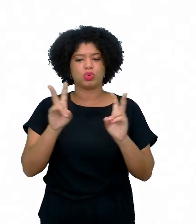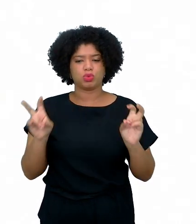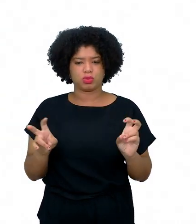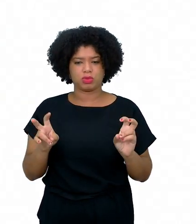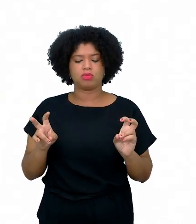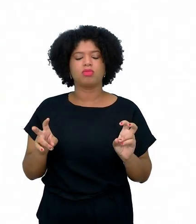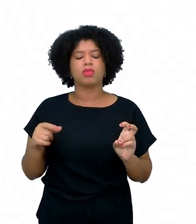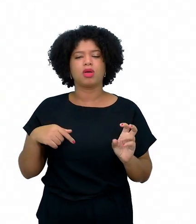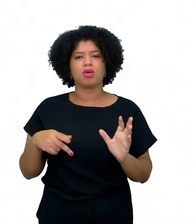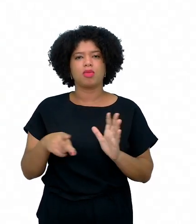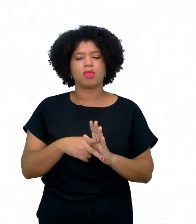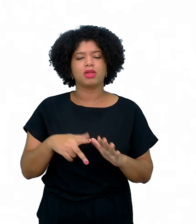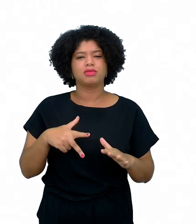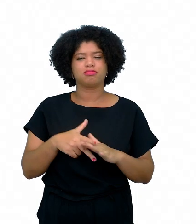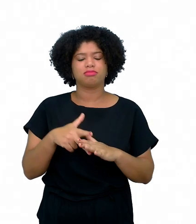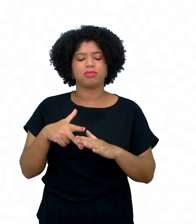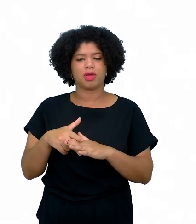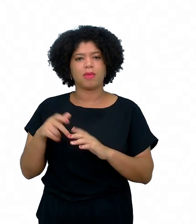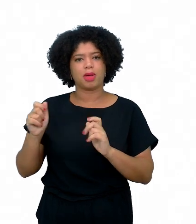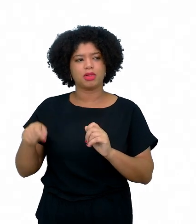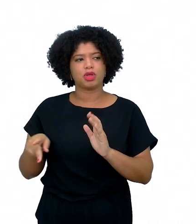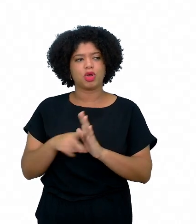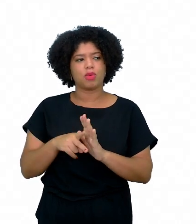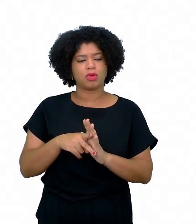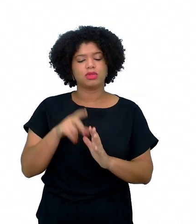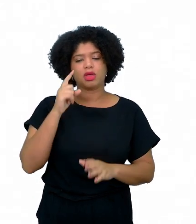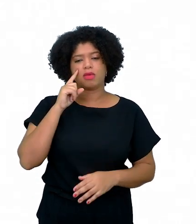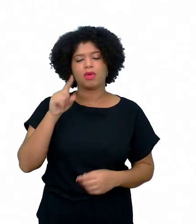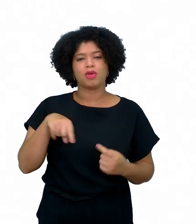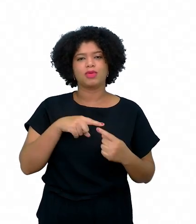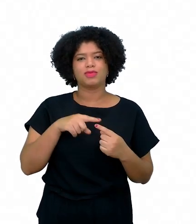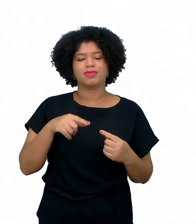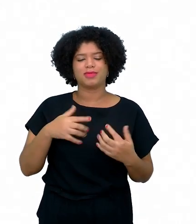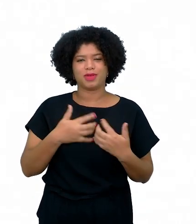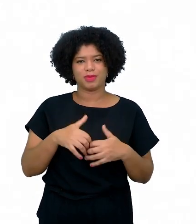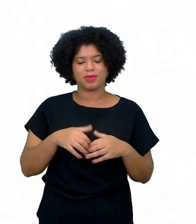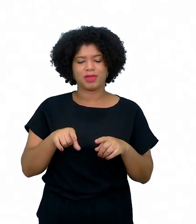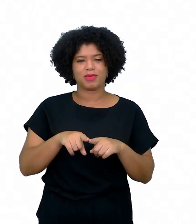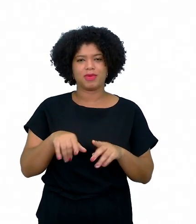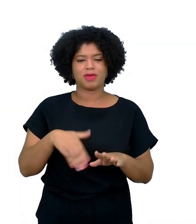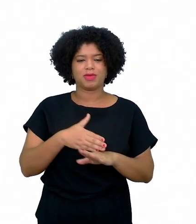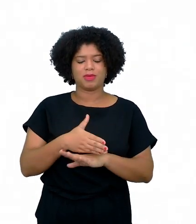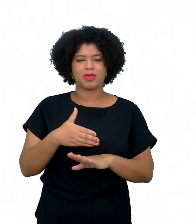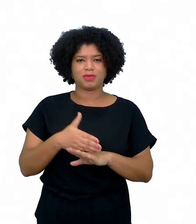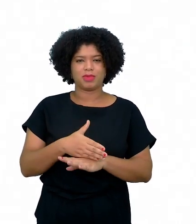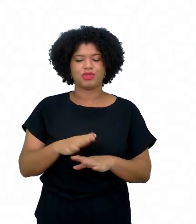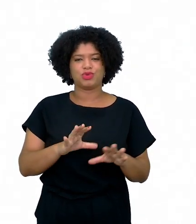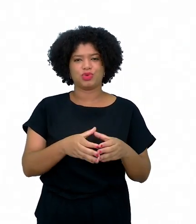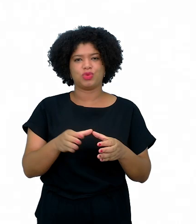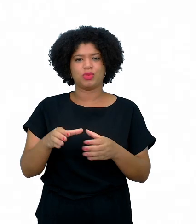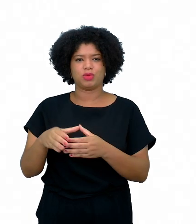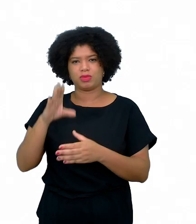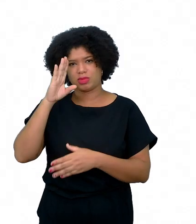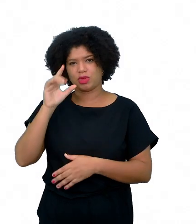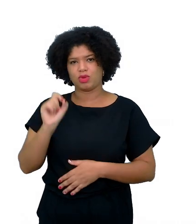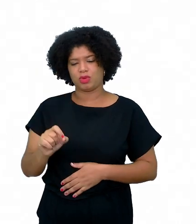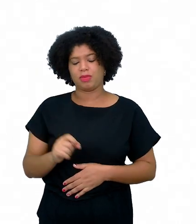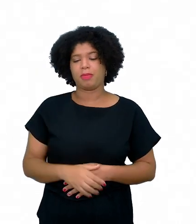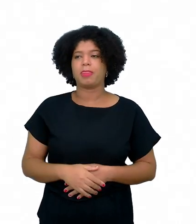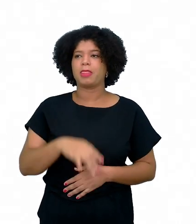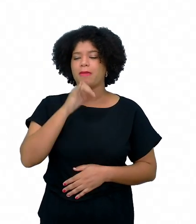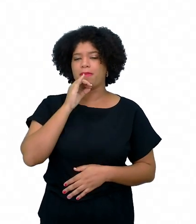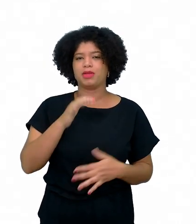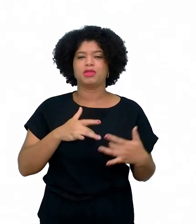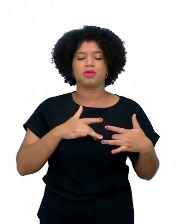e intervenções pontuais sobre a produção, sobre a participação e produção de cada grupo. Se eu pedir que